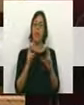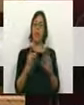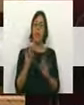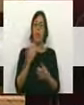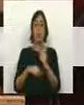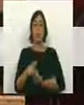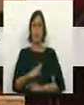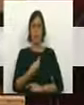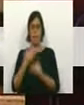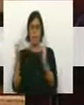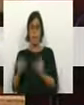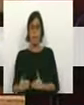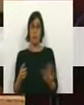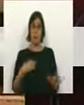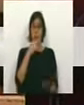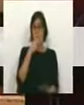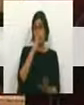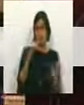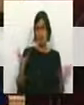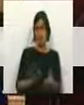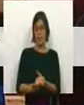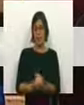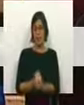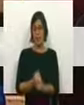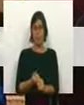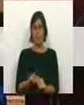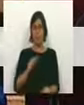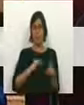do que preocupações, se posso dizê-lo assim. Sr. Deputado,